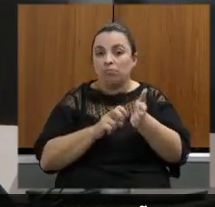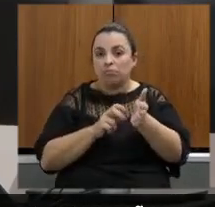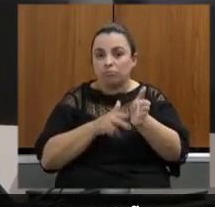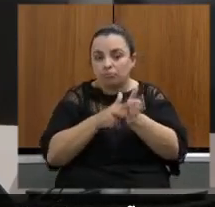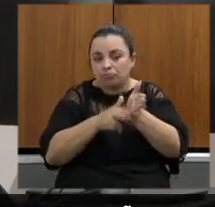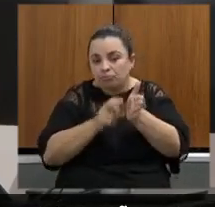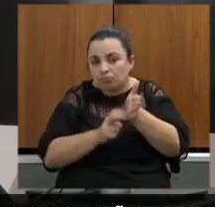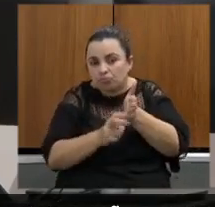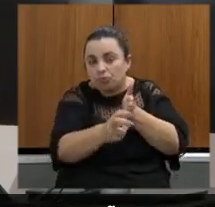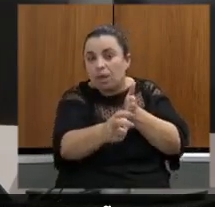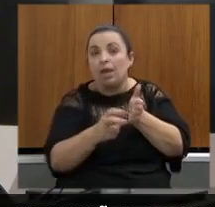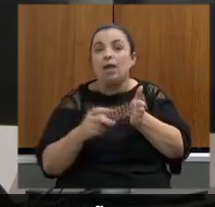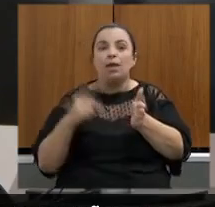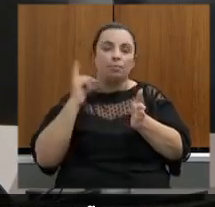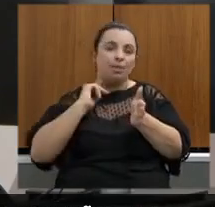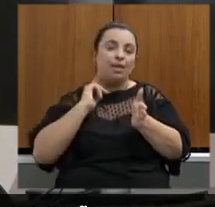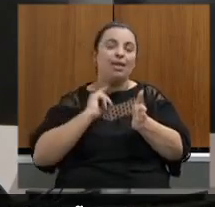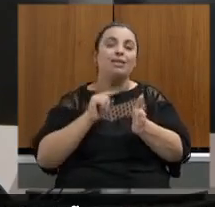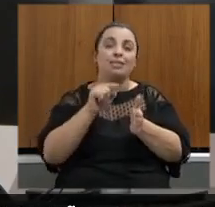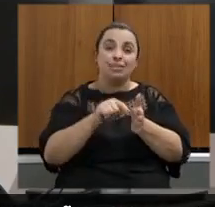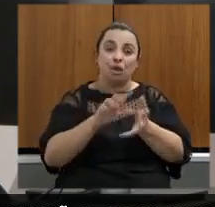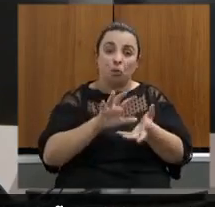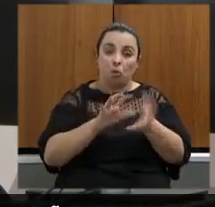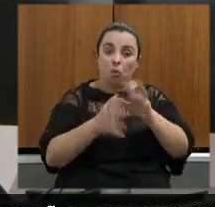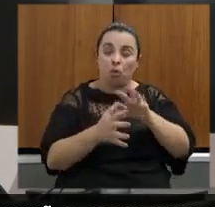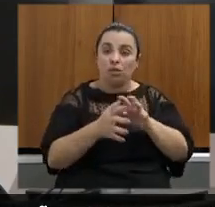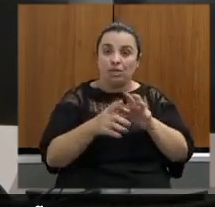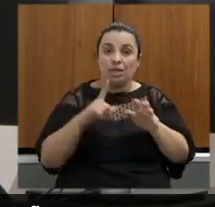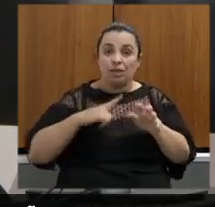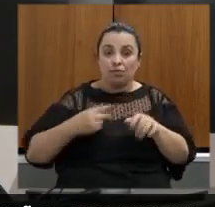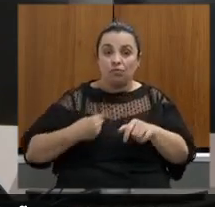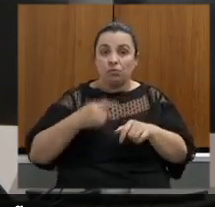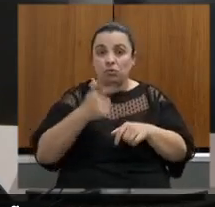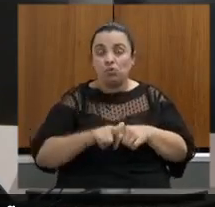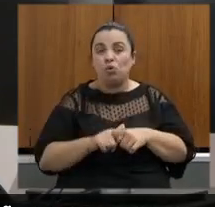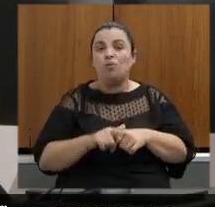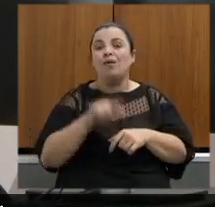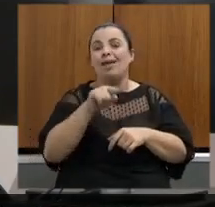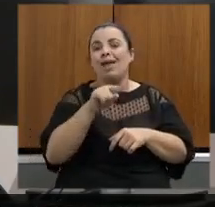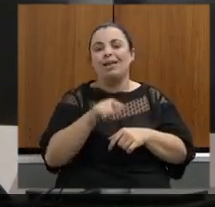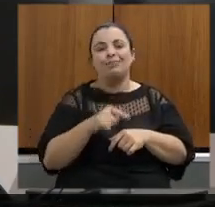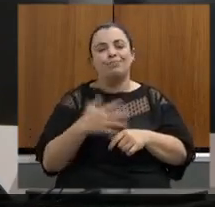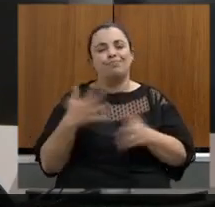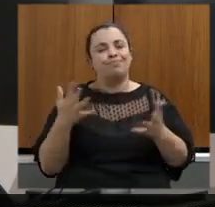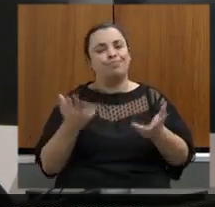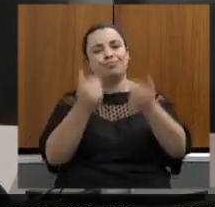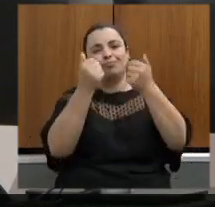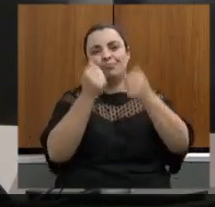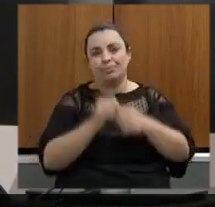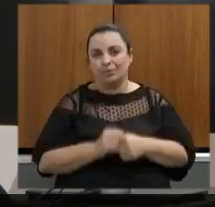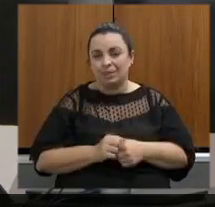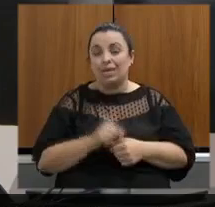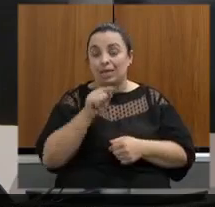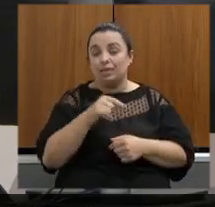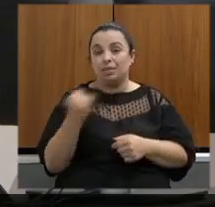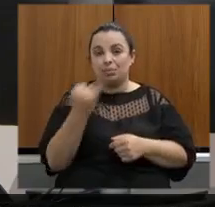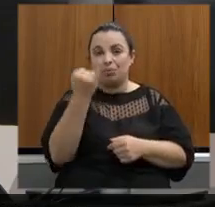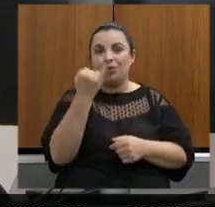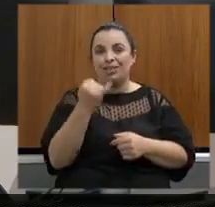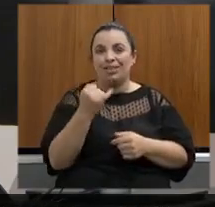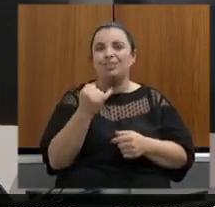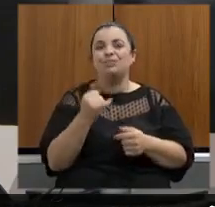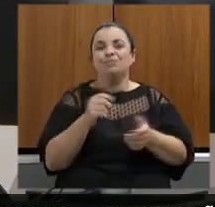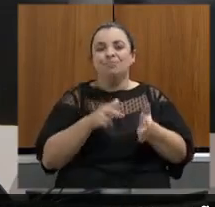o povo de Aço tá 200 km de Visconde do Rio Branco querido Zé Guilherme Essa importância da linha